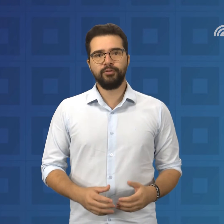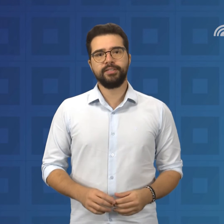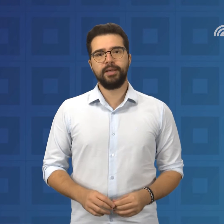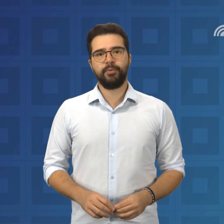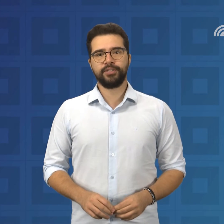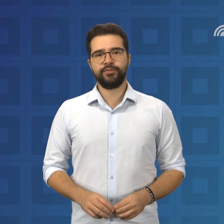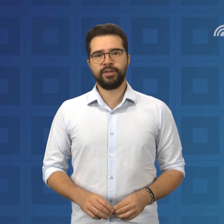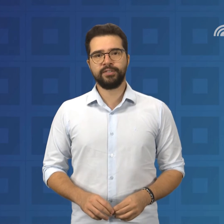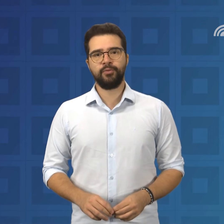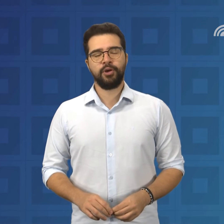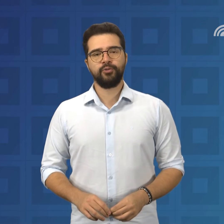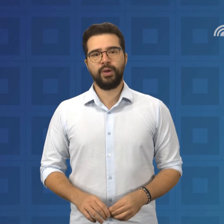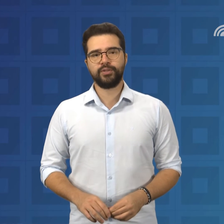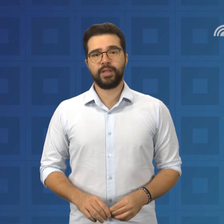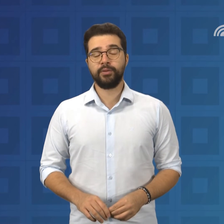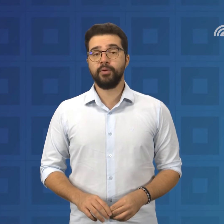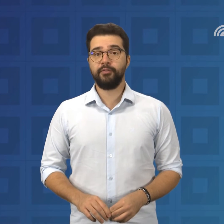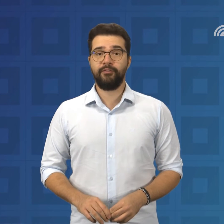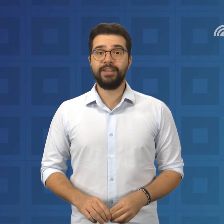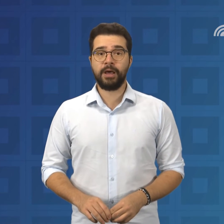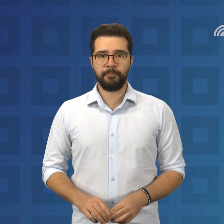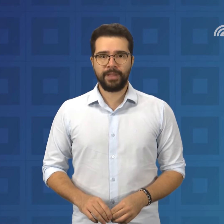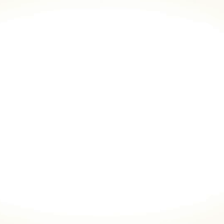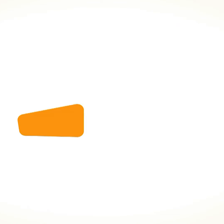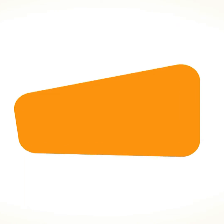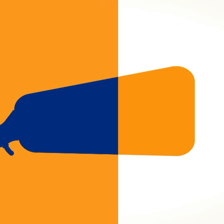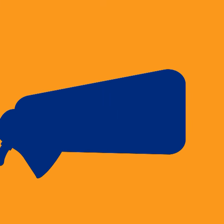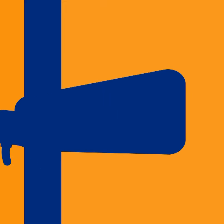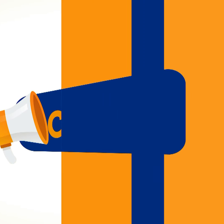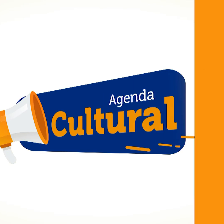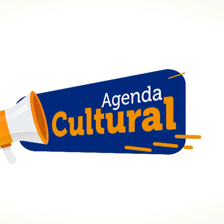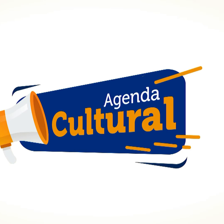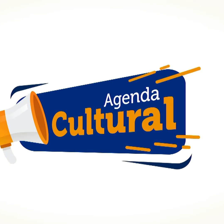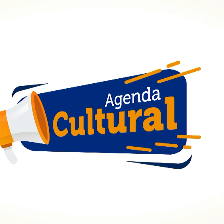vai acontecer após a divulgação do resultado final.